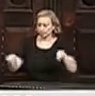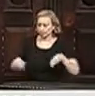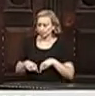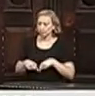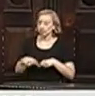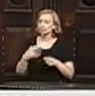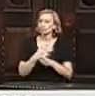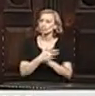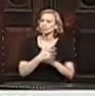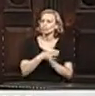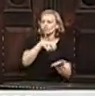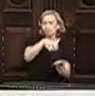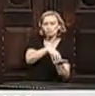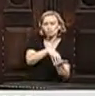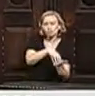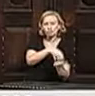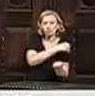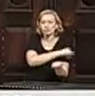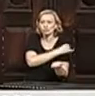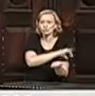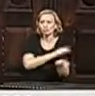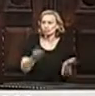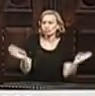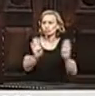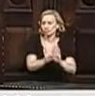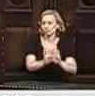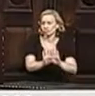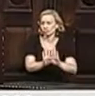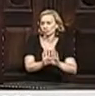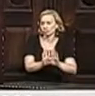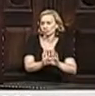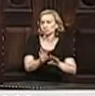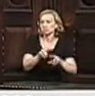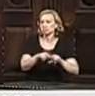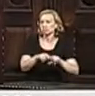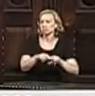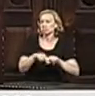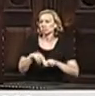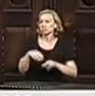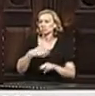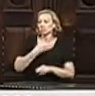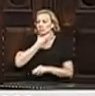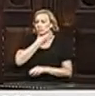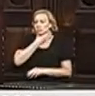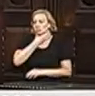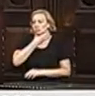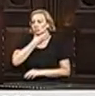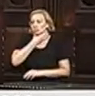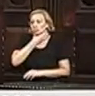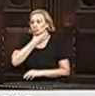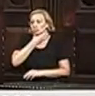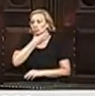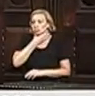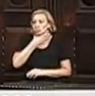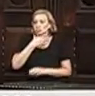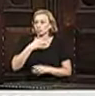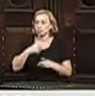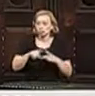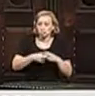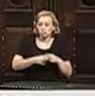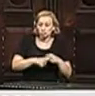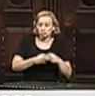maioria fechada pela crise. O reajuste mínimo acima